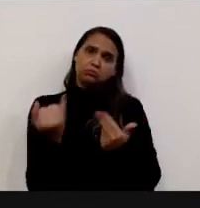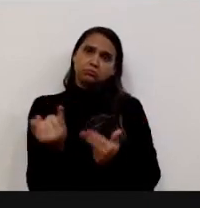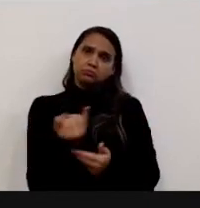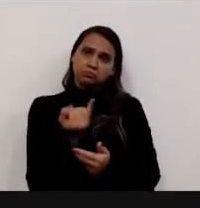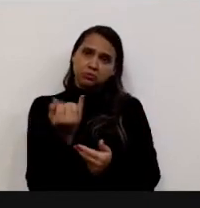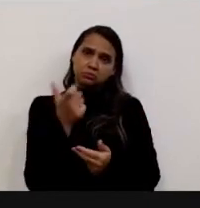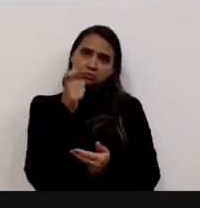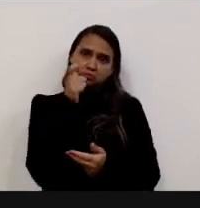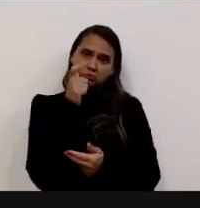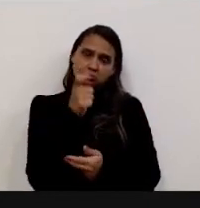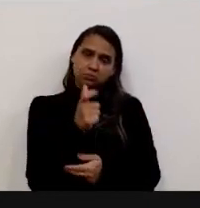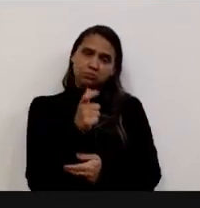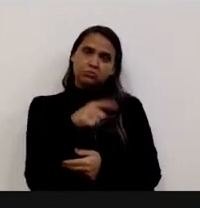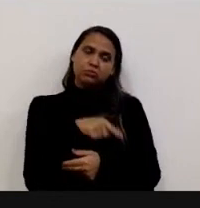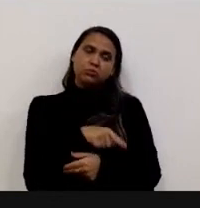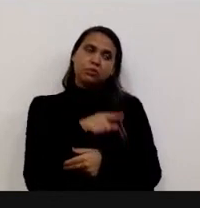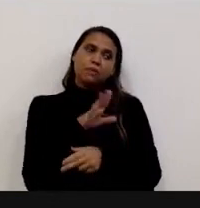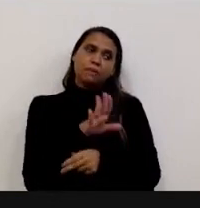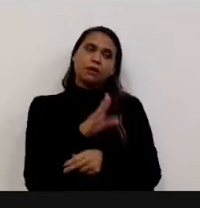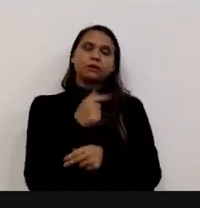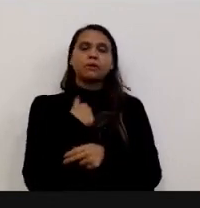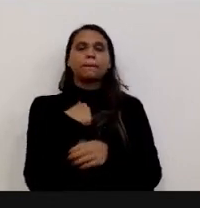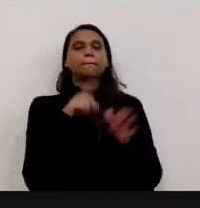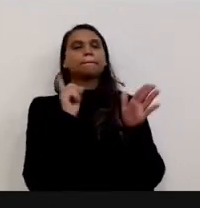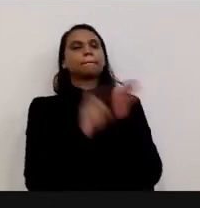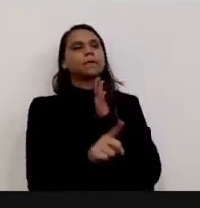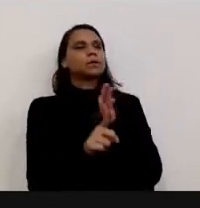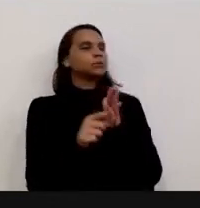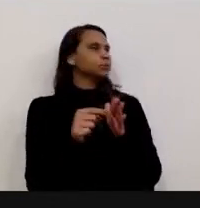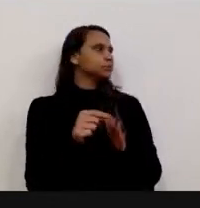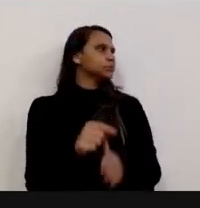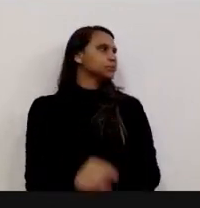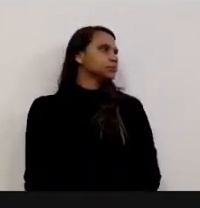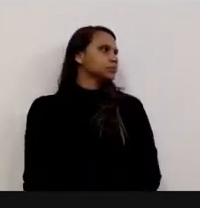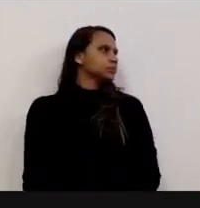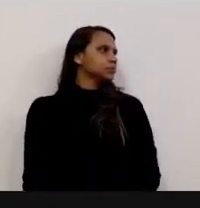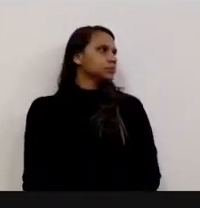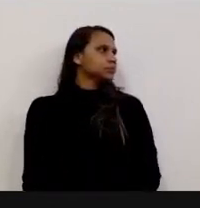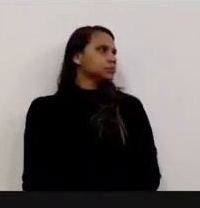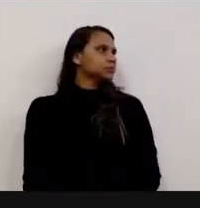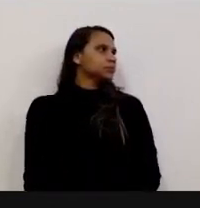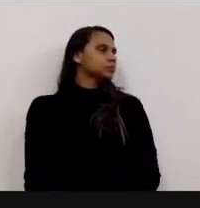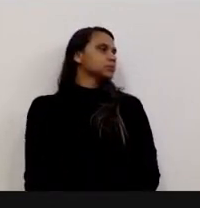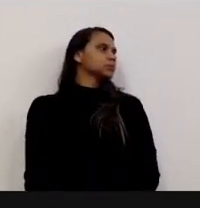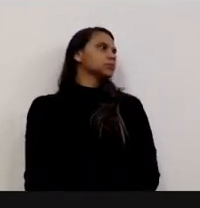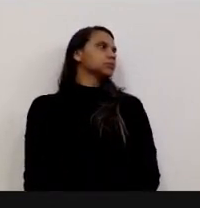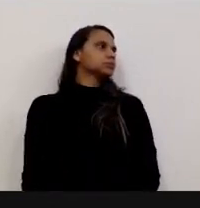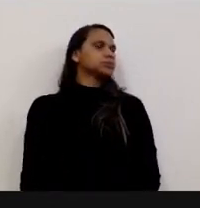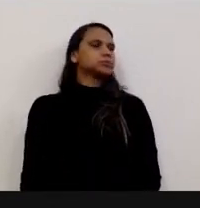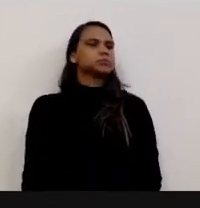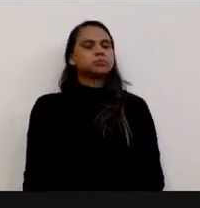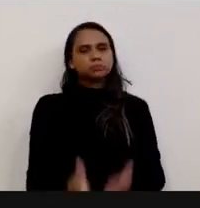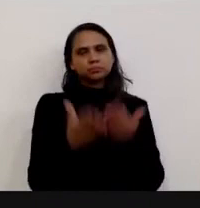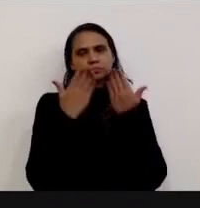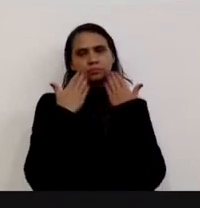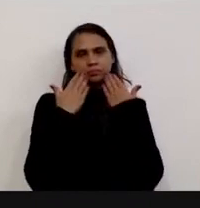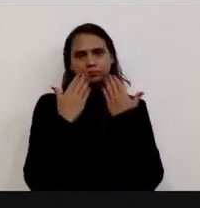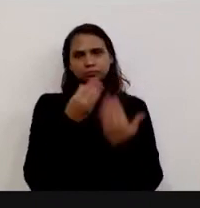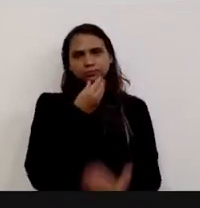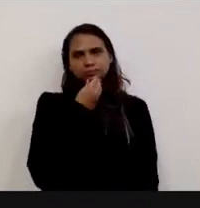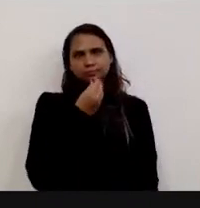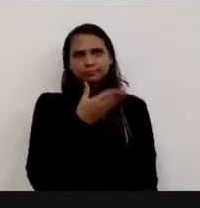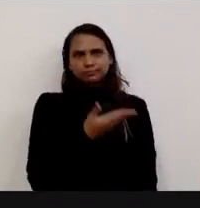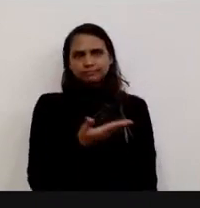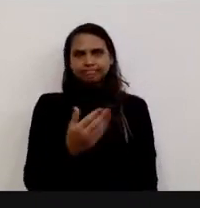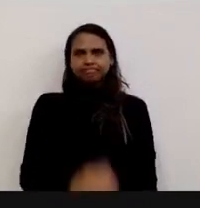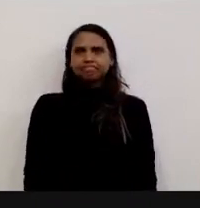discutindo. Mas eu vou aqui fazer algumas perguntas, então, aos nossos apresentadores, né?